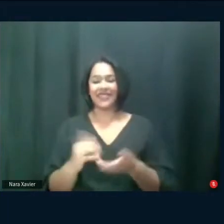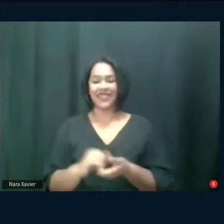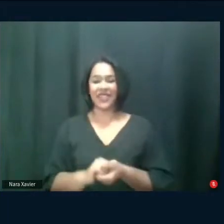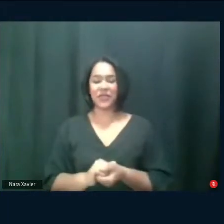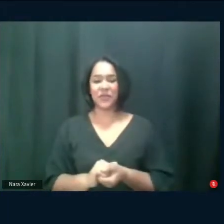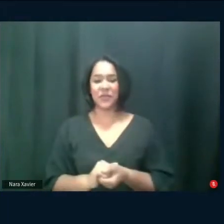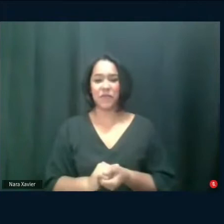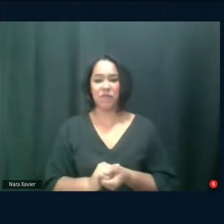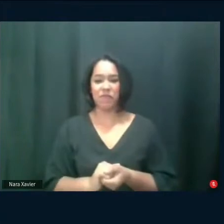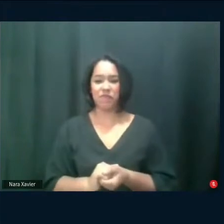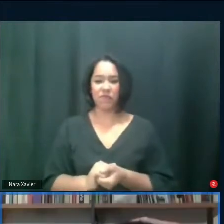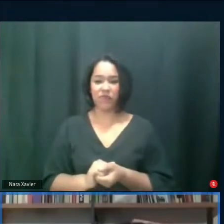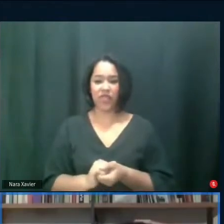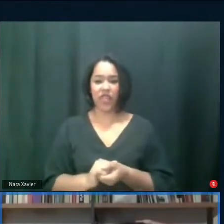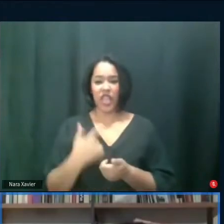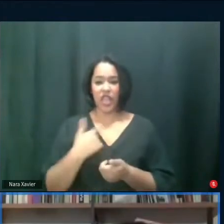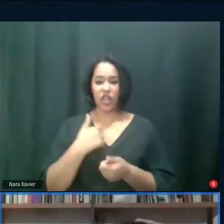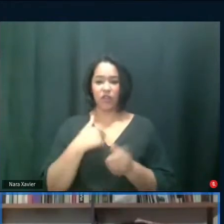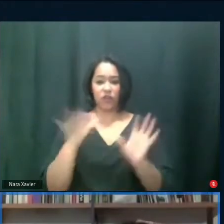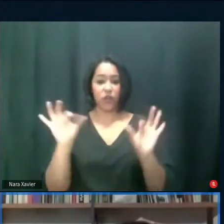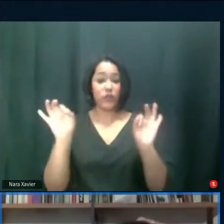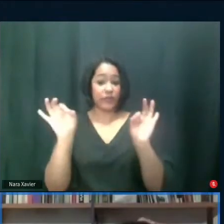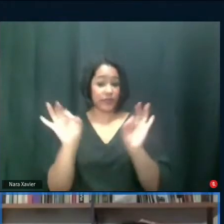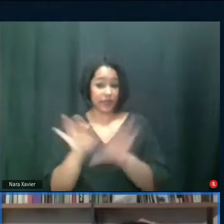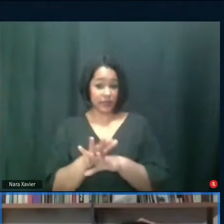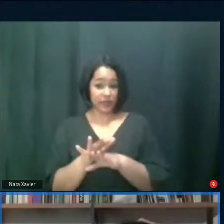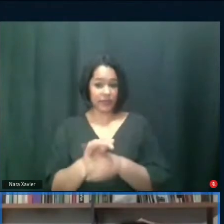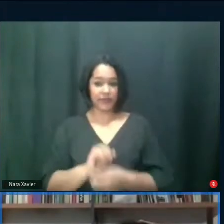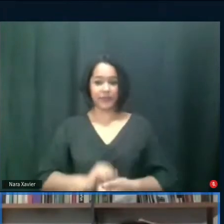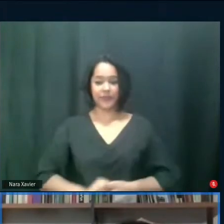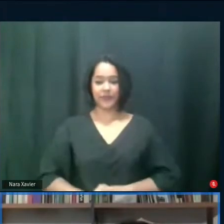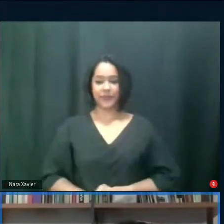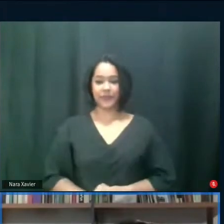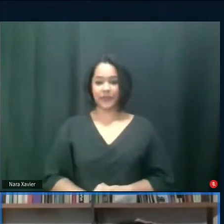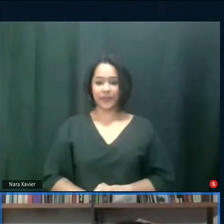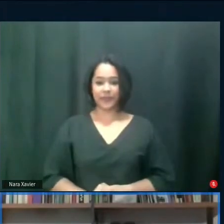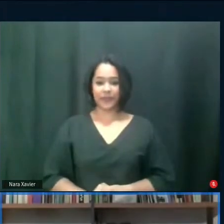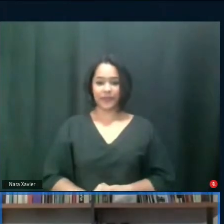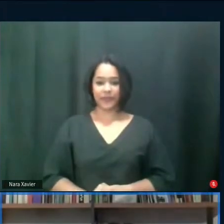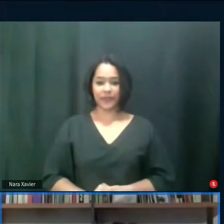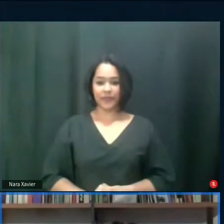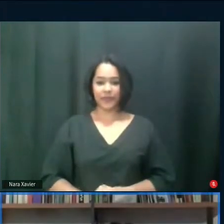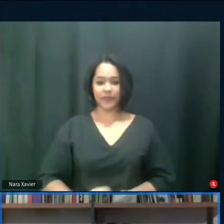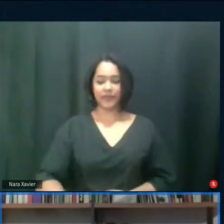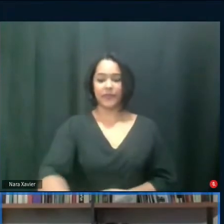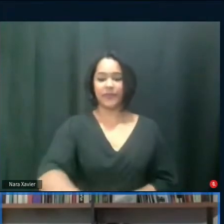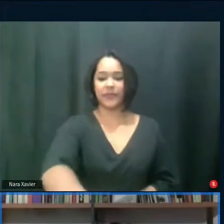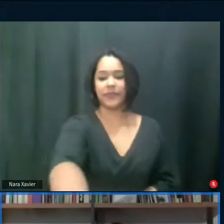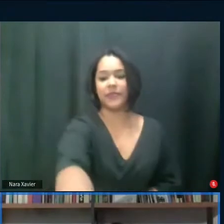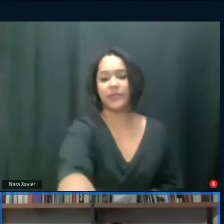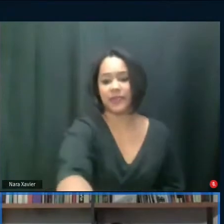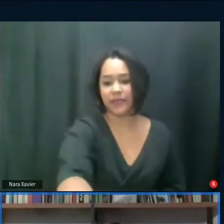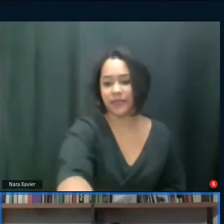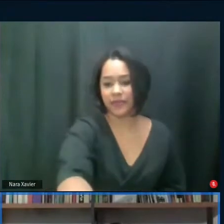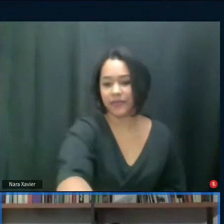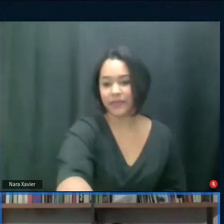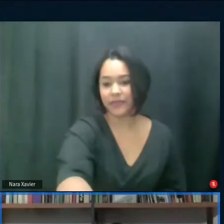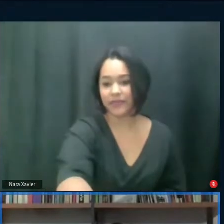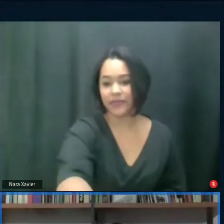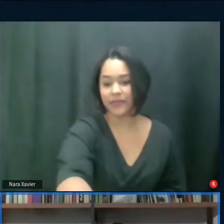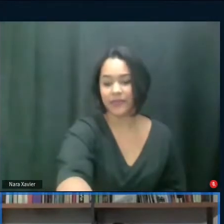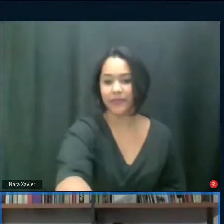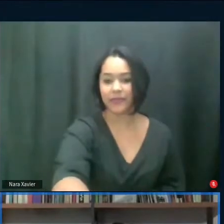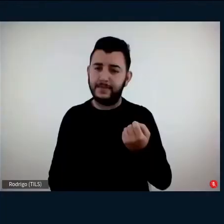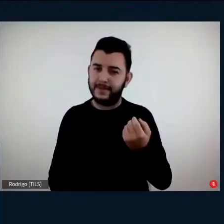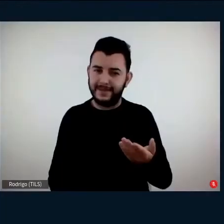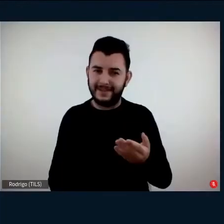Eu vou concluir dizendo que, de toda forma, Lira, eu acho